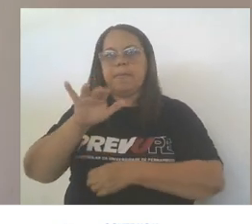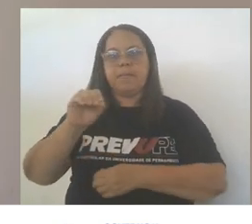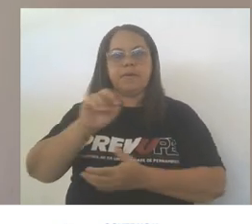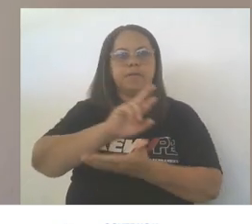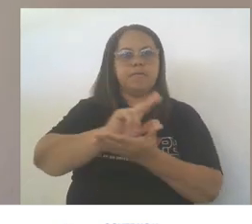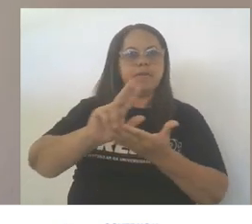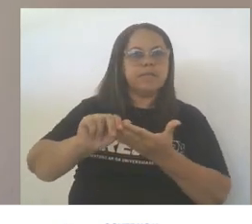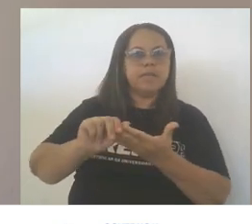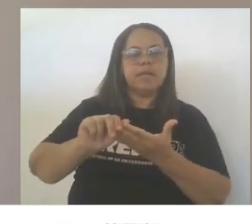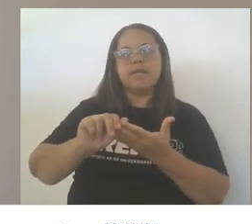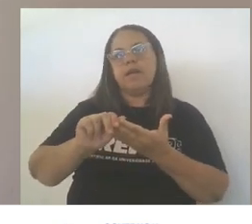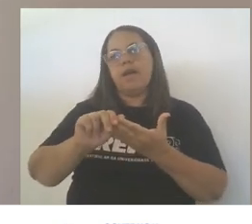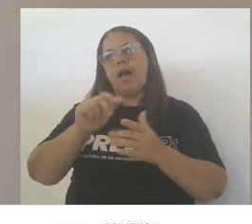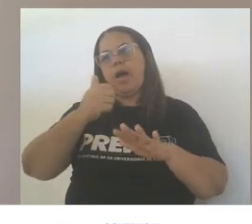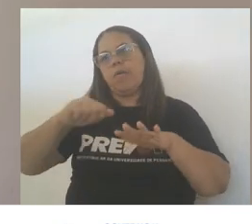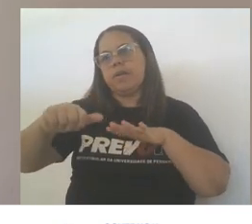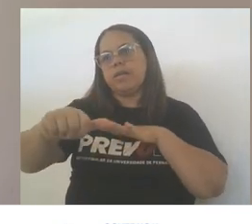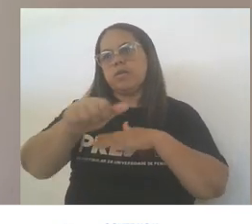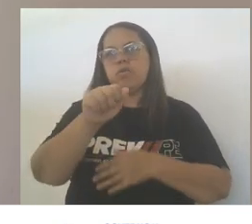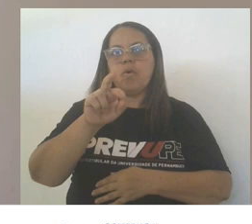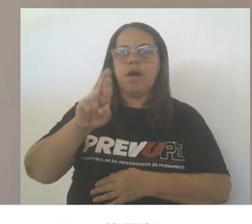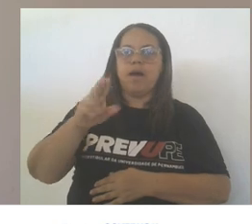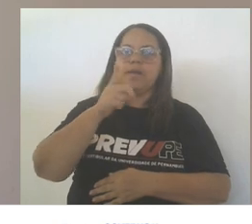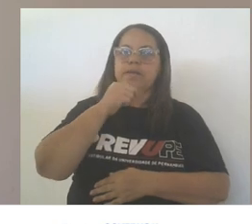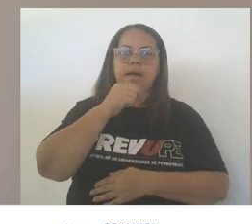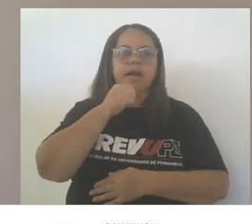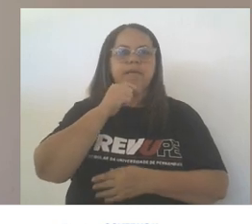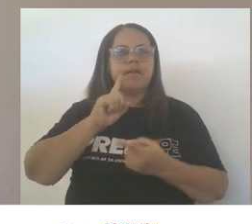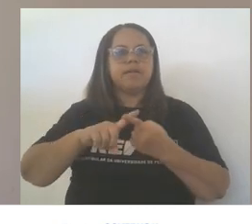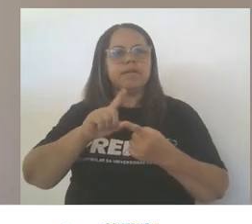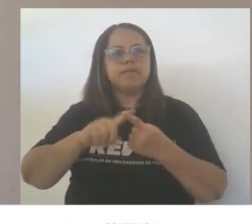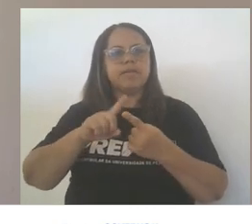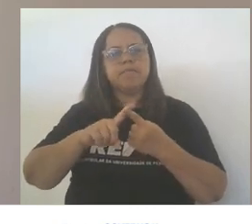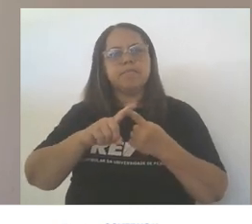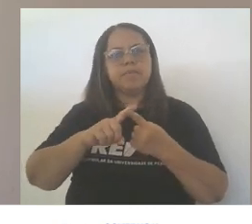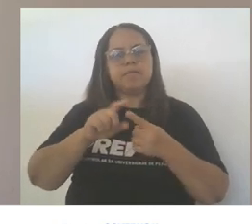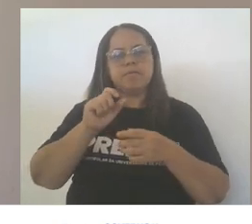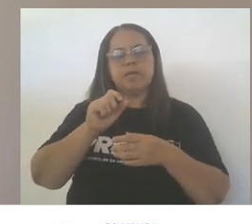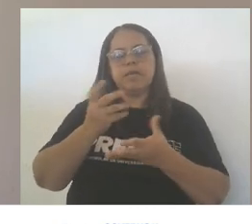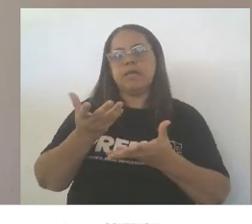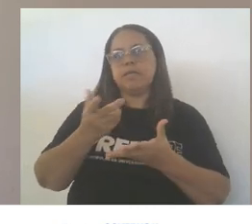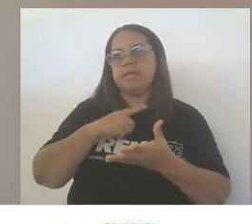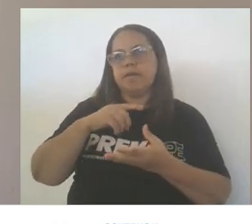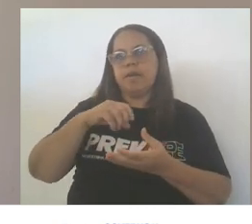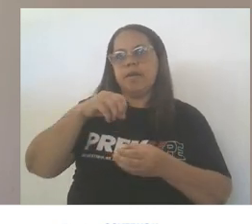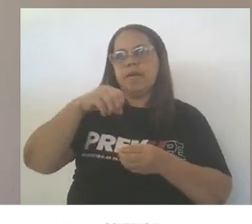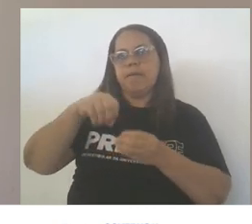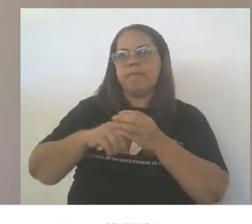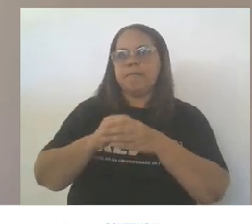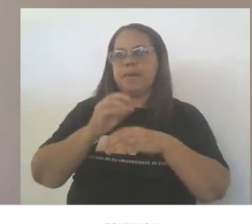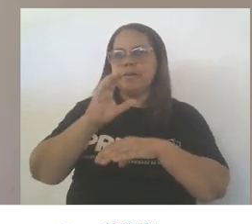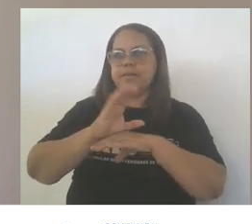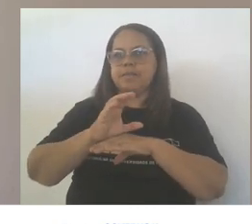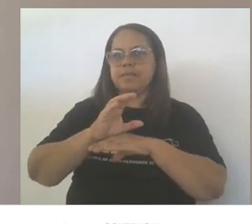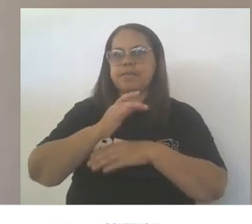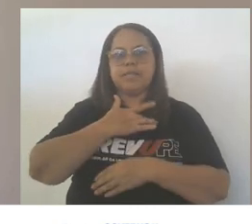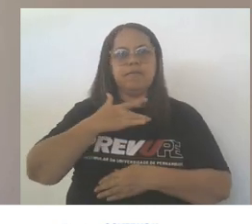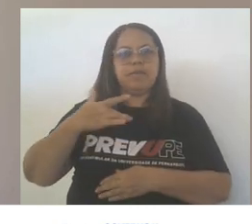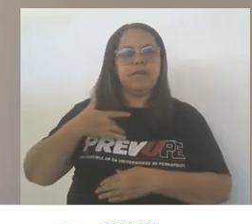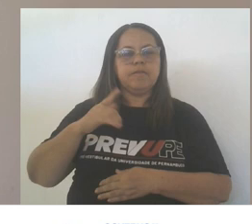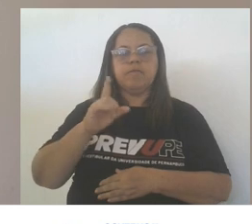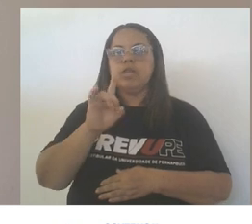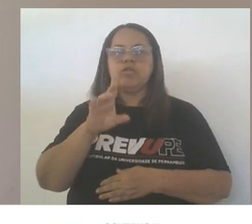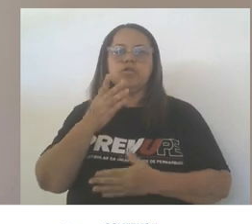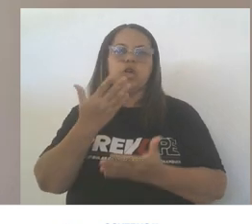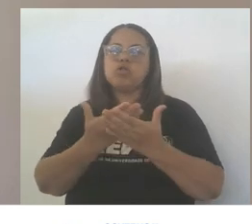a qualidade do ar e da água e a combater as mudanças climáticas, garantindo um planeta saudável para as futuras gerações. Não se trata só